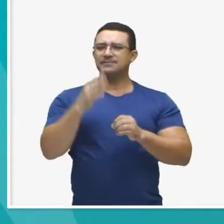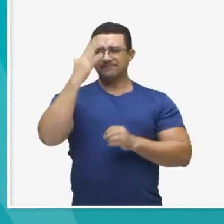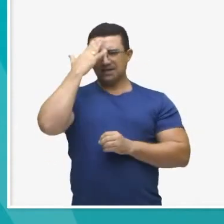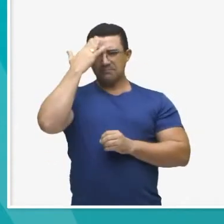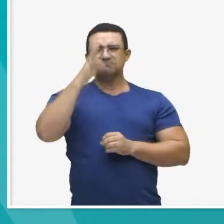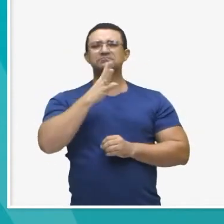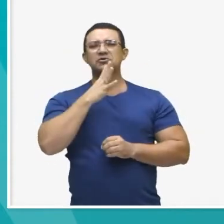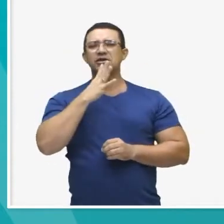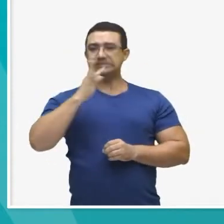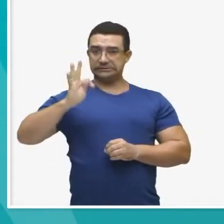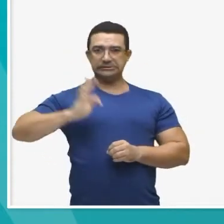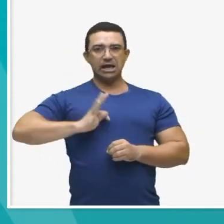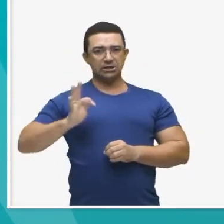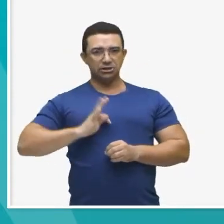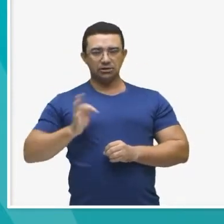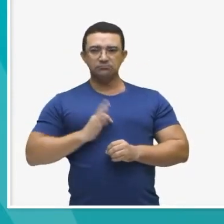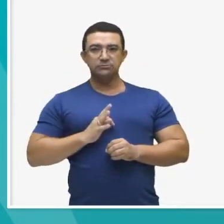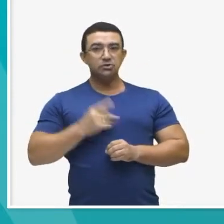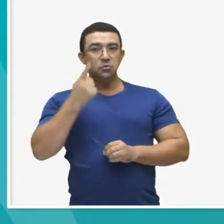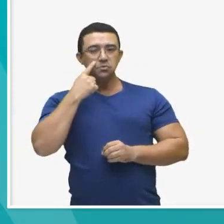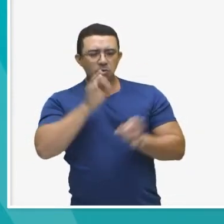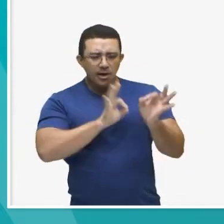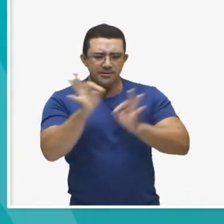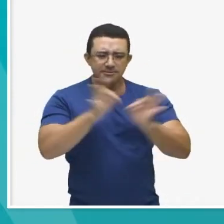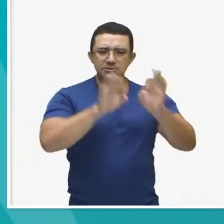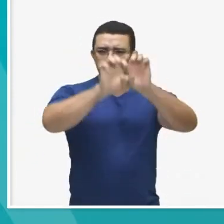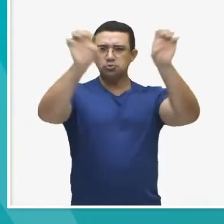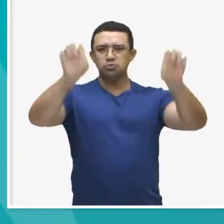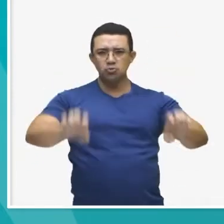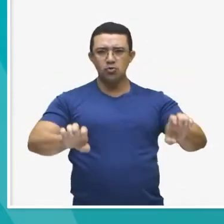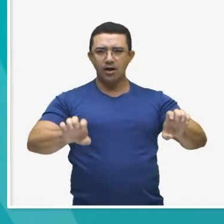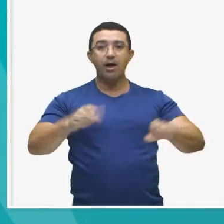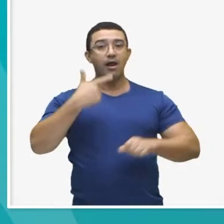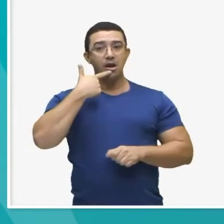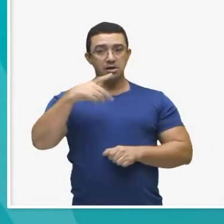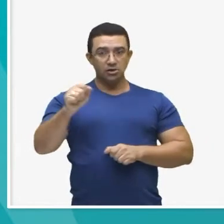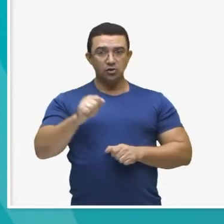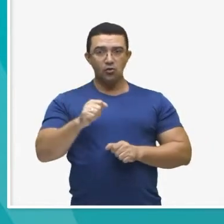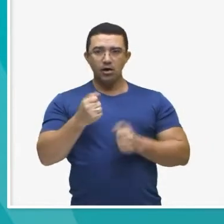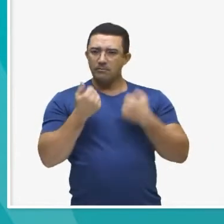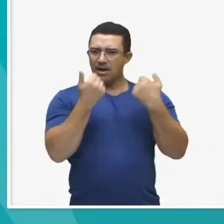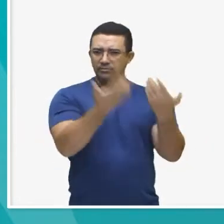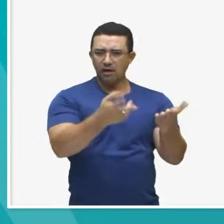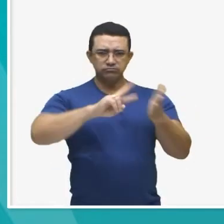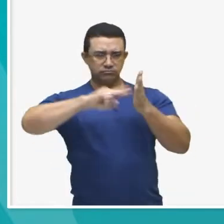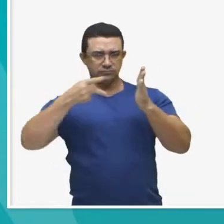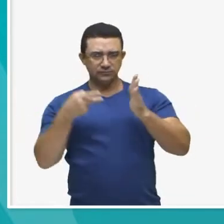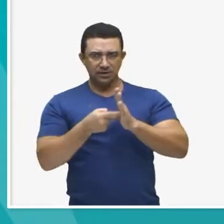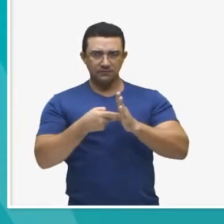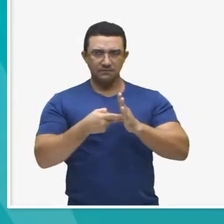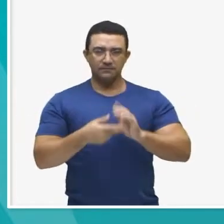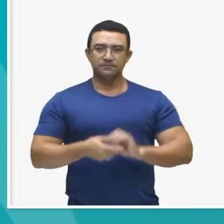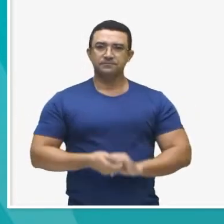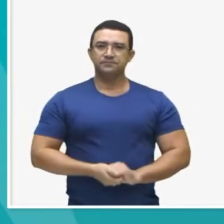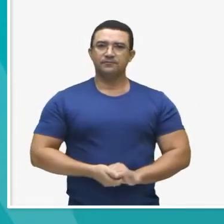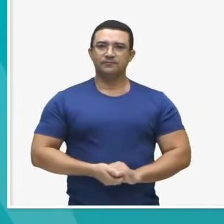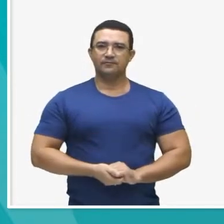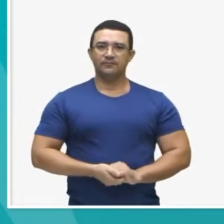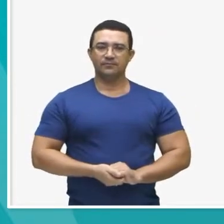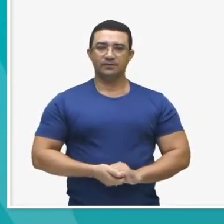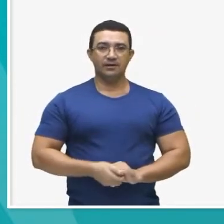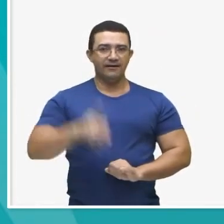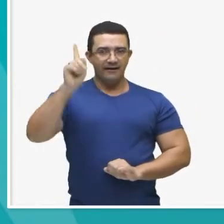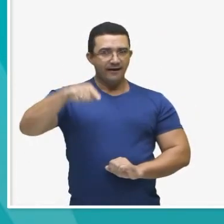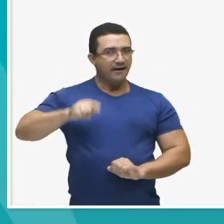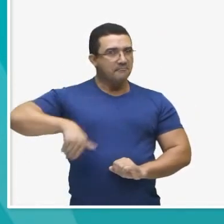a estrutura da língua para gerar sentidos, ok? Voltando aí nossa cartela para o ar. É considerado o mais